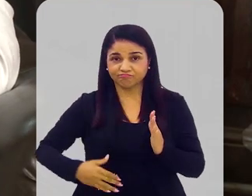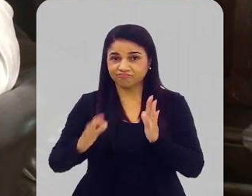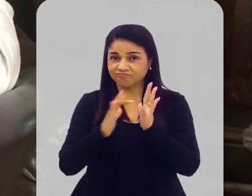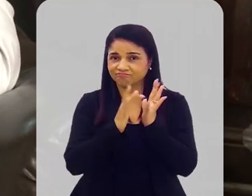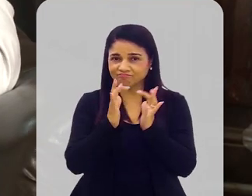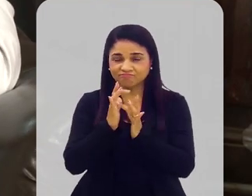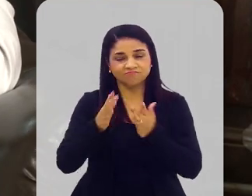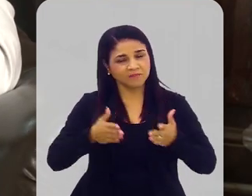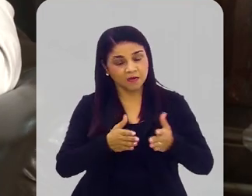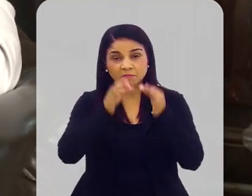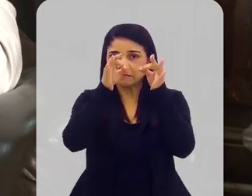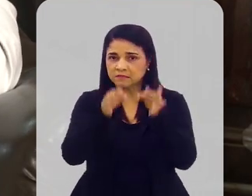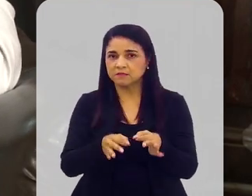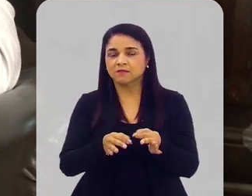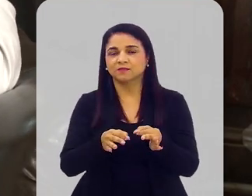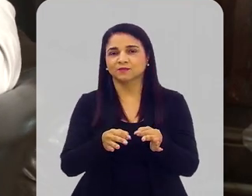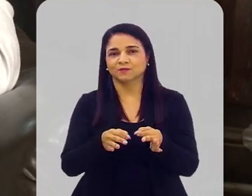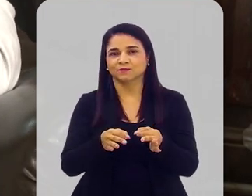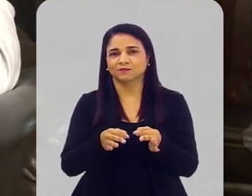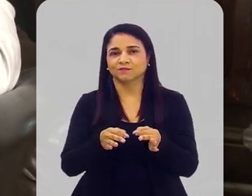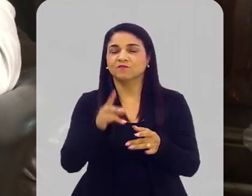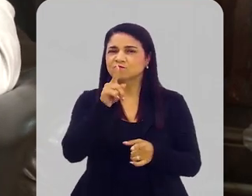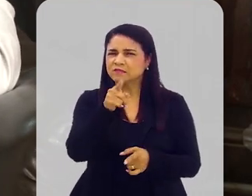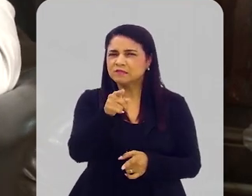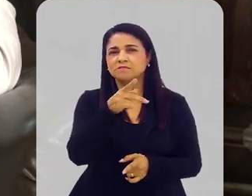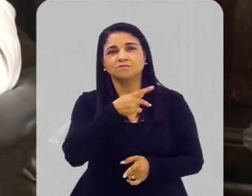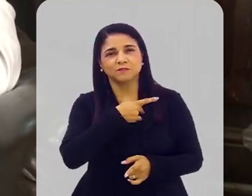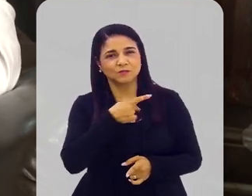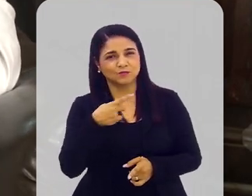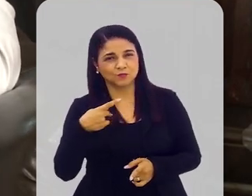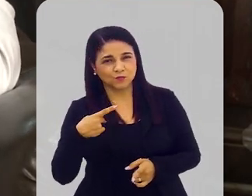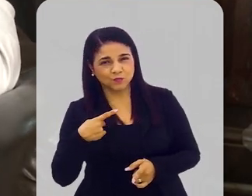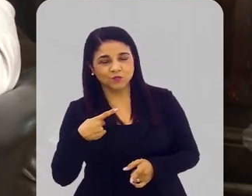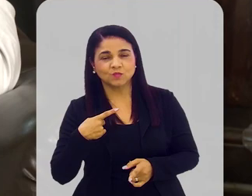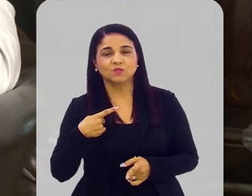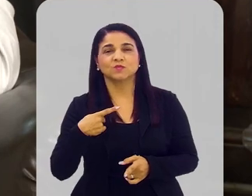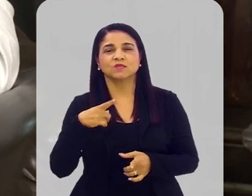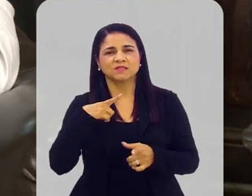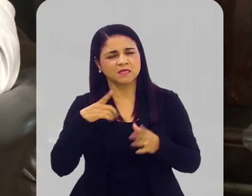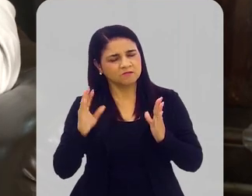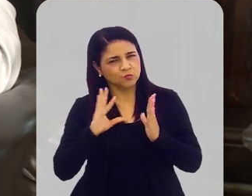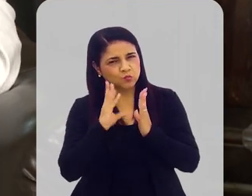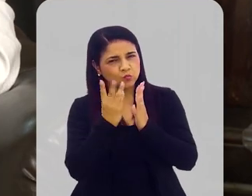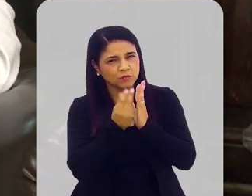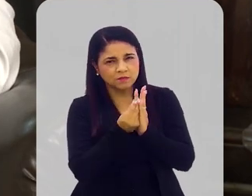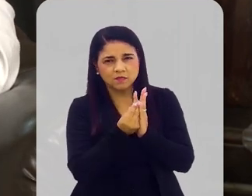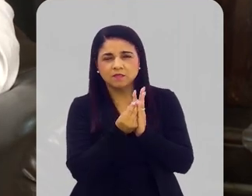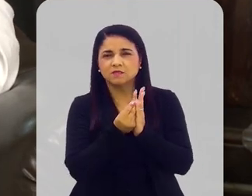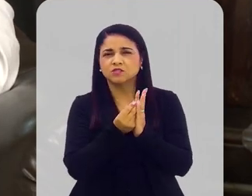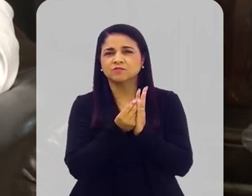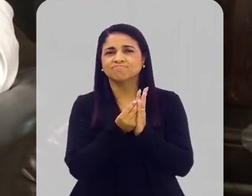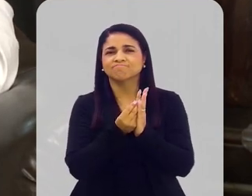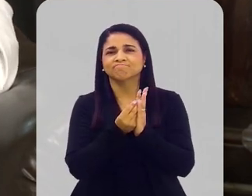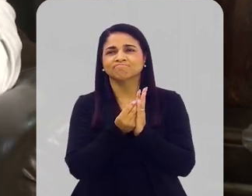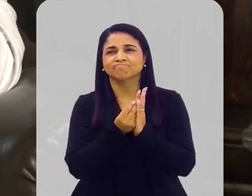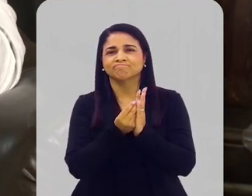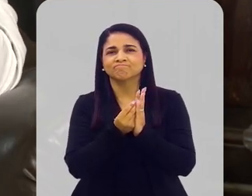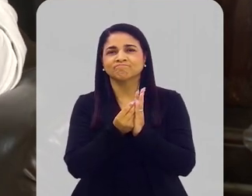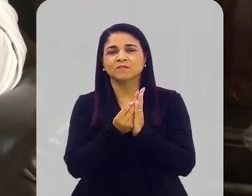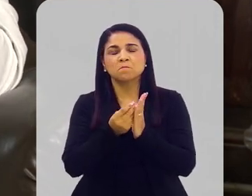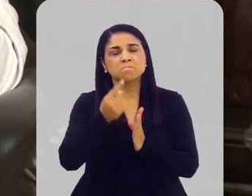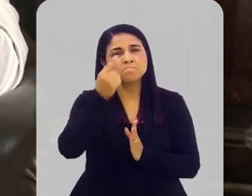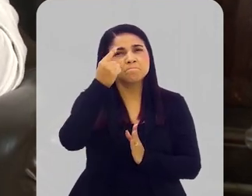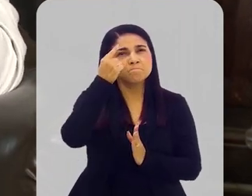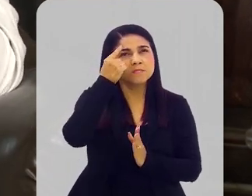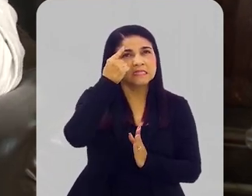de Cristo ainda está no caminho certo. Então, você que é pastor, você que tem o seu rebanho, talvez